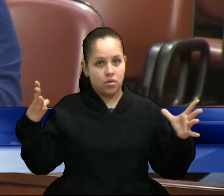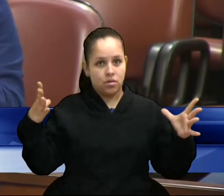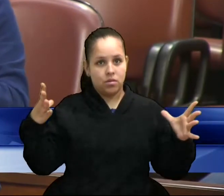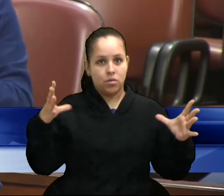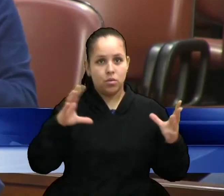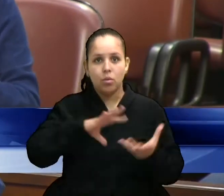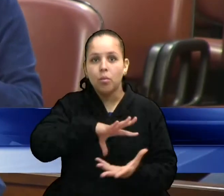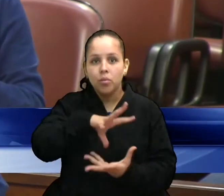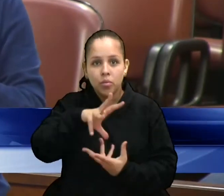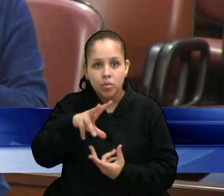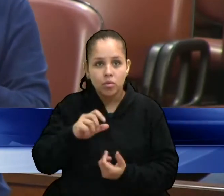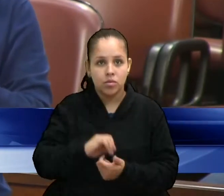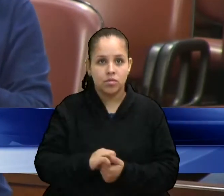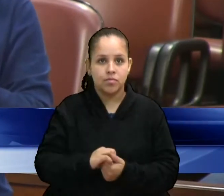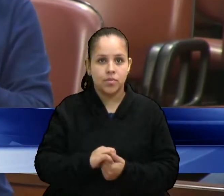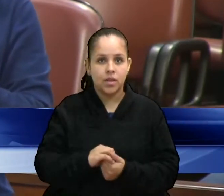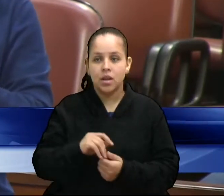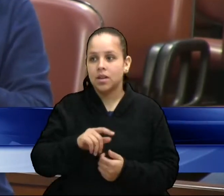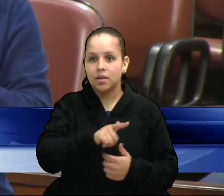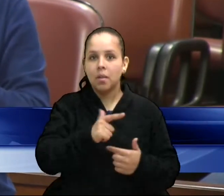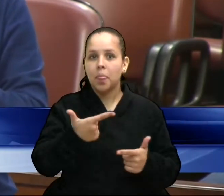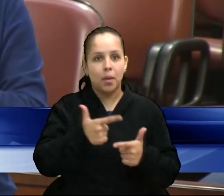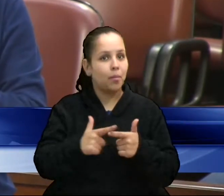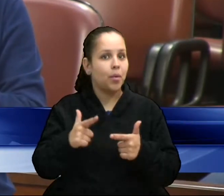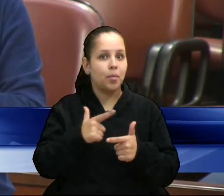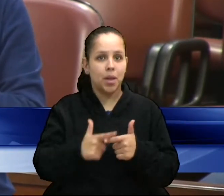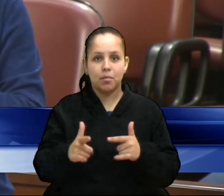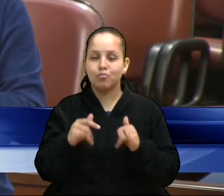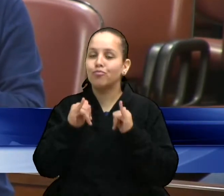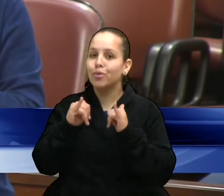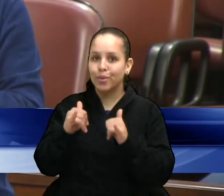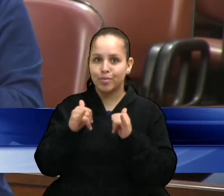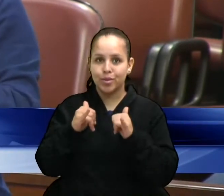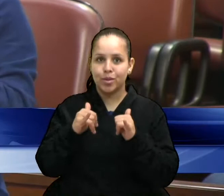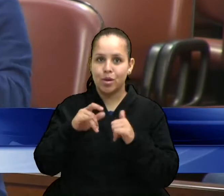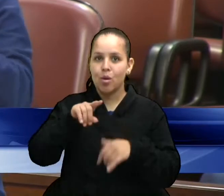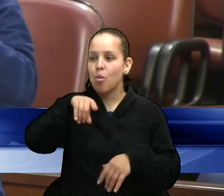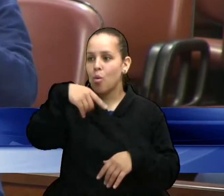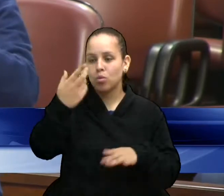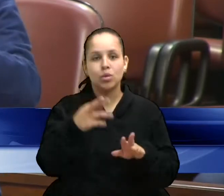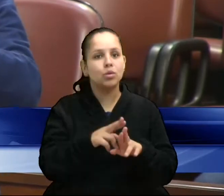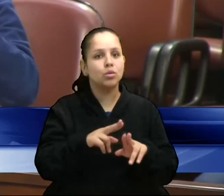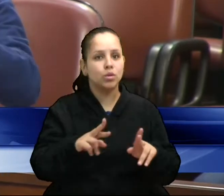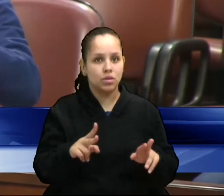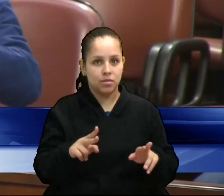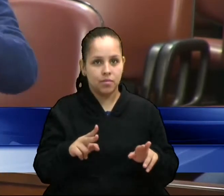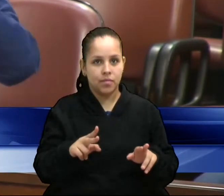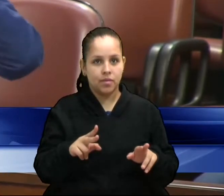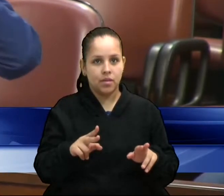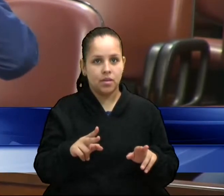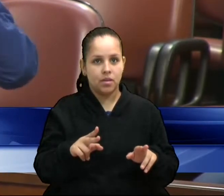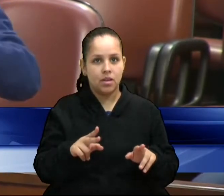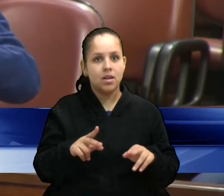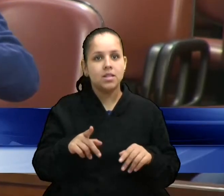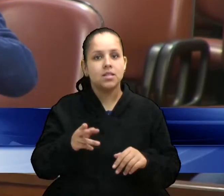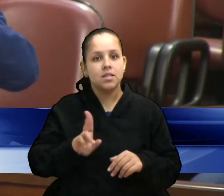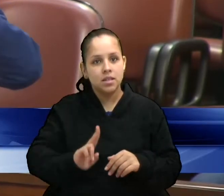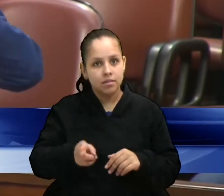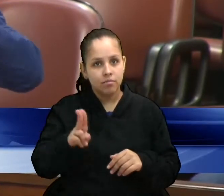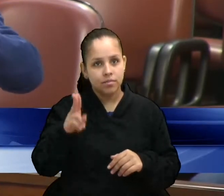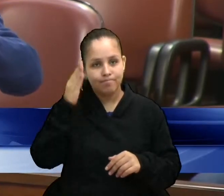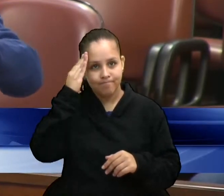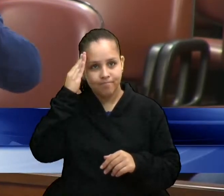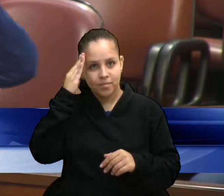que esse não é um problema. As questões são outras, ok? Mas pensem bem uma coisa: essa geração